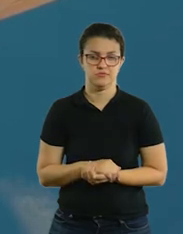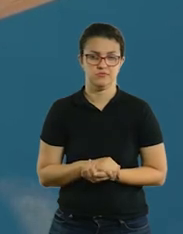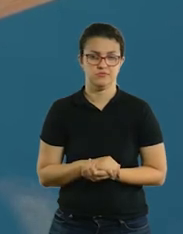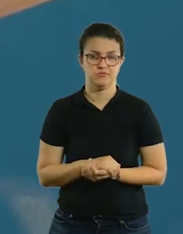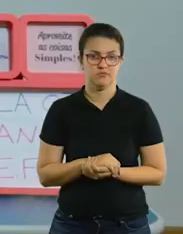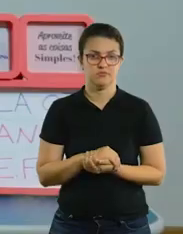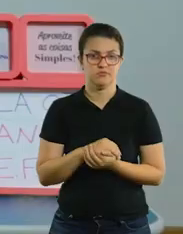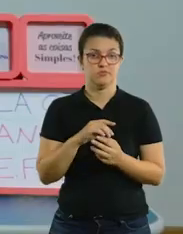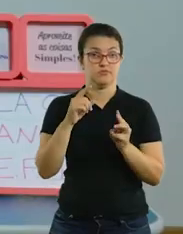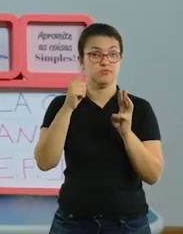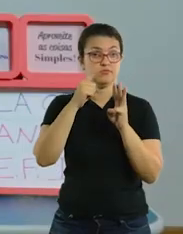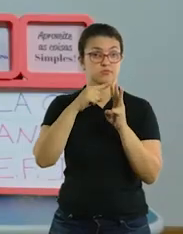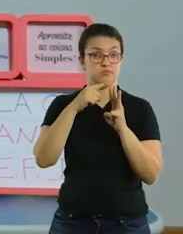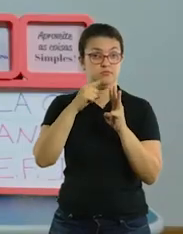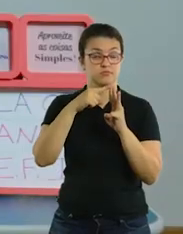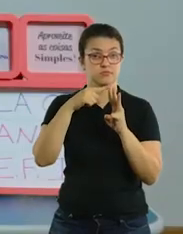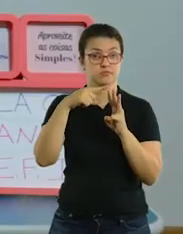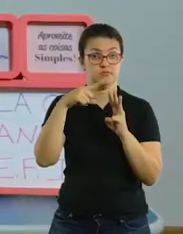E na unidade,